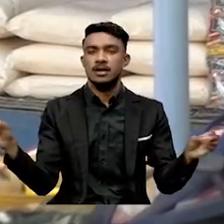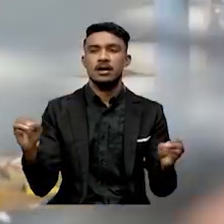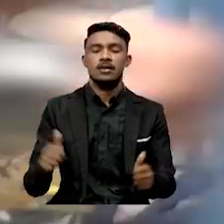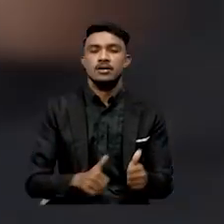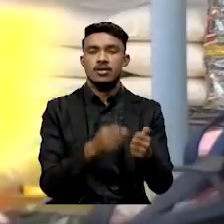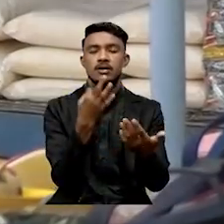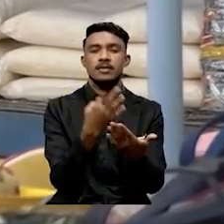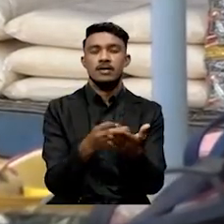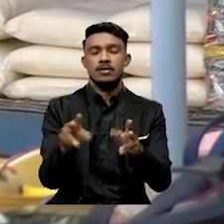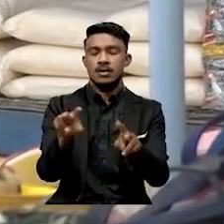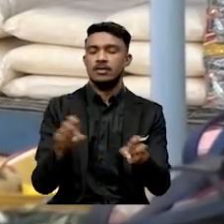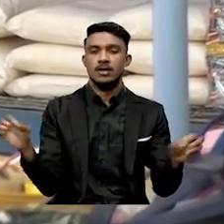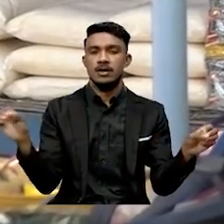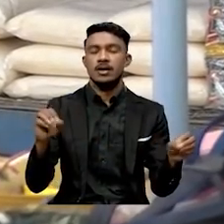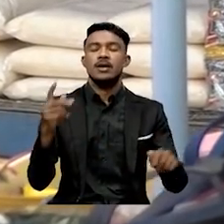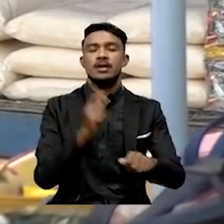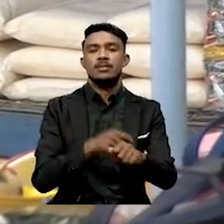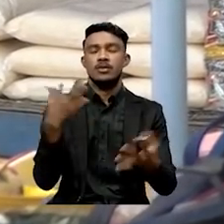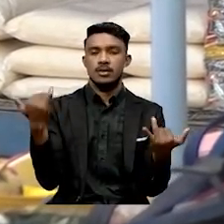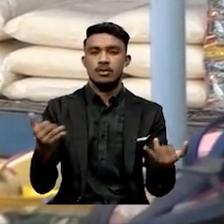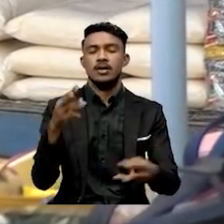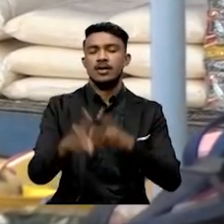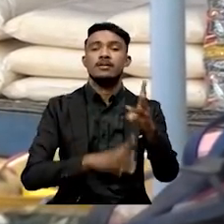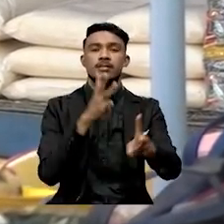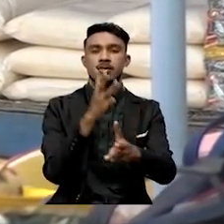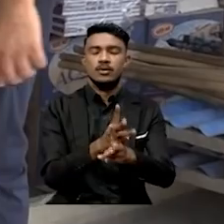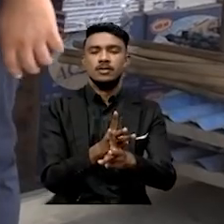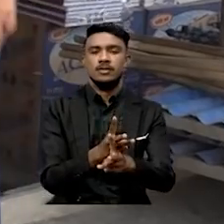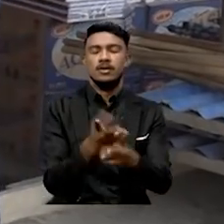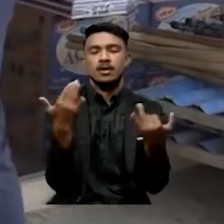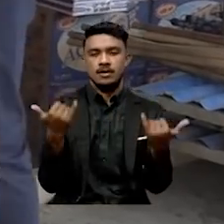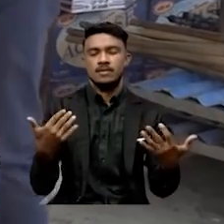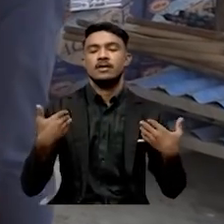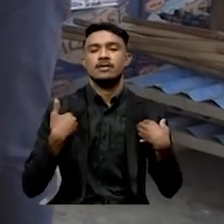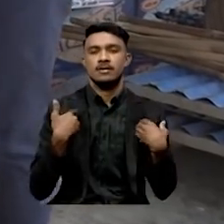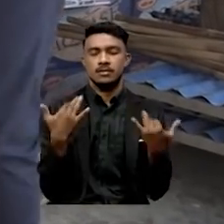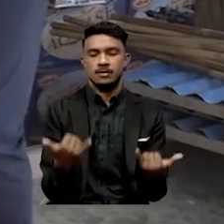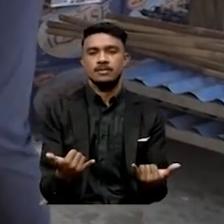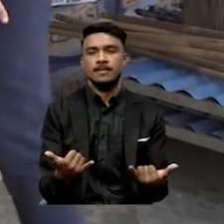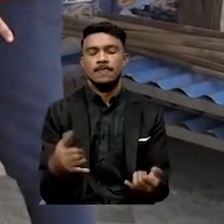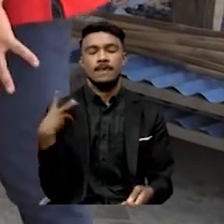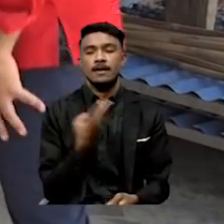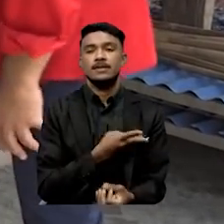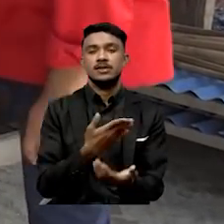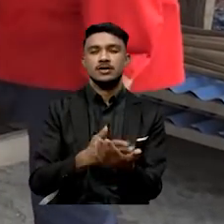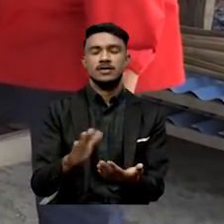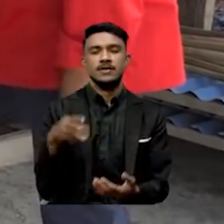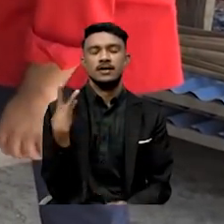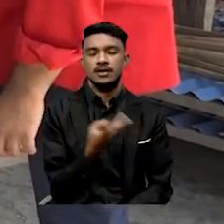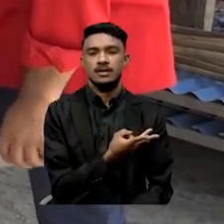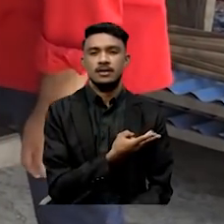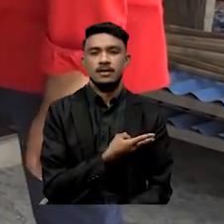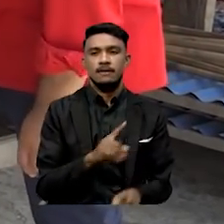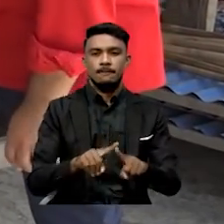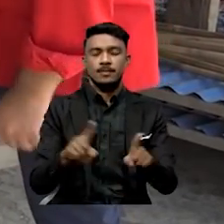ne global mundo ne ma kontese ago ami ne so safali de ha he itne hane so